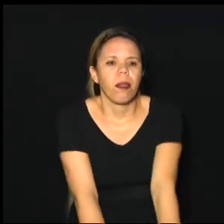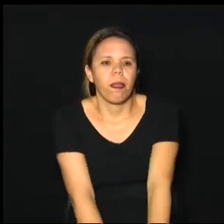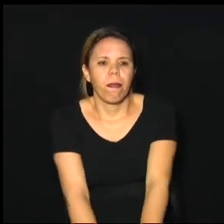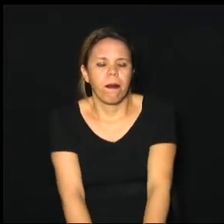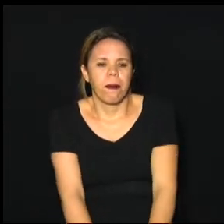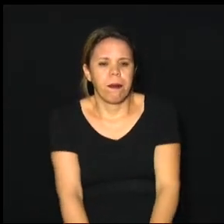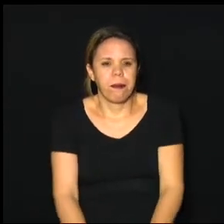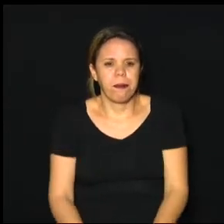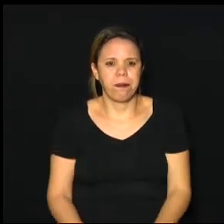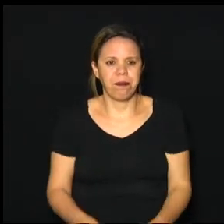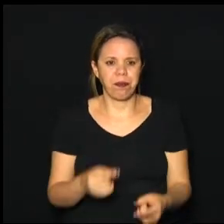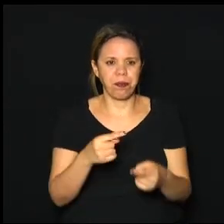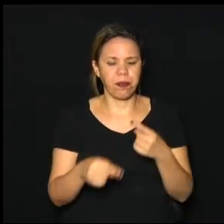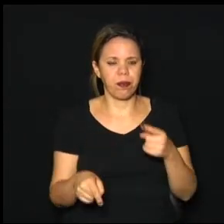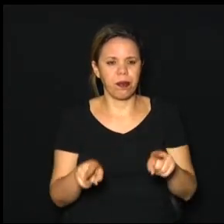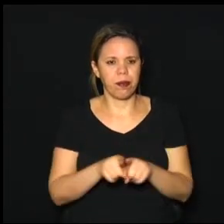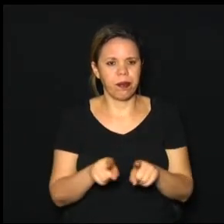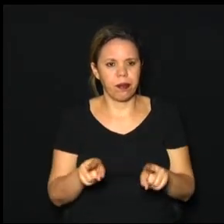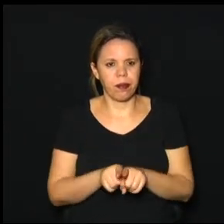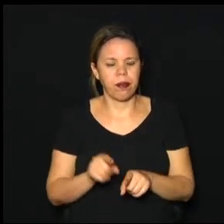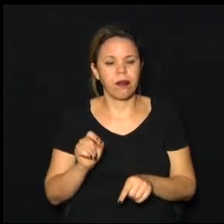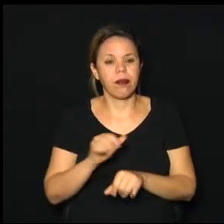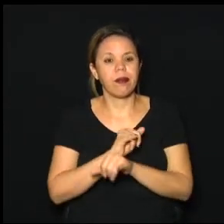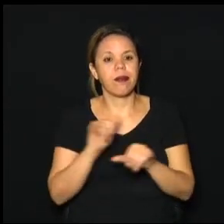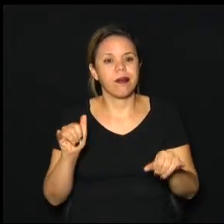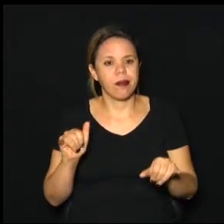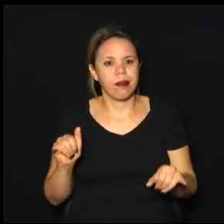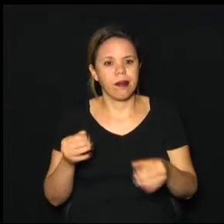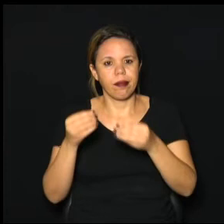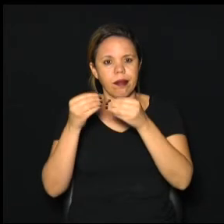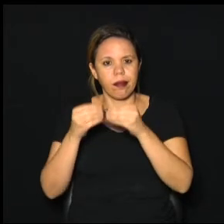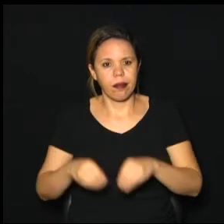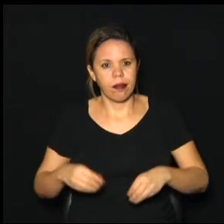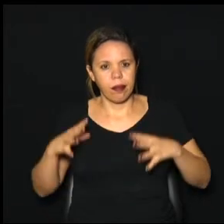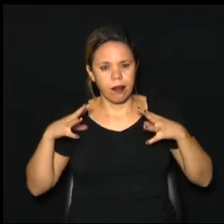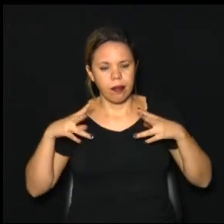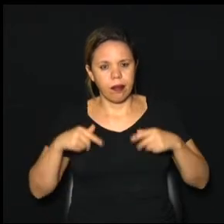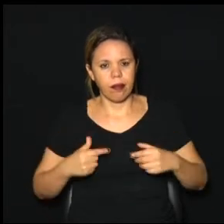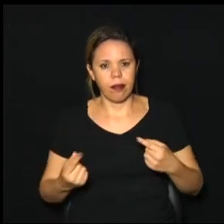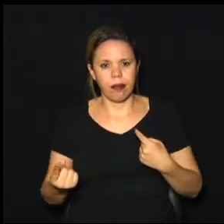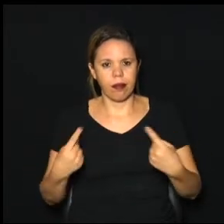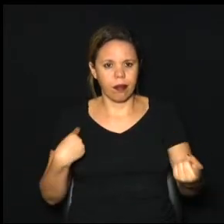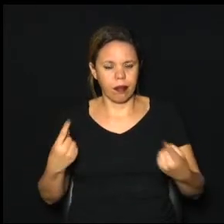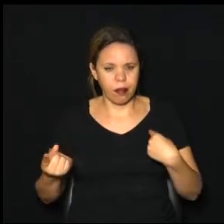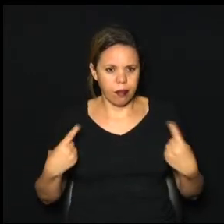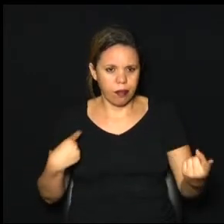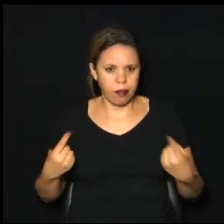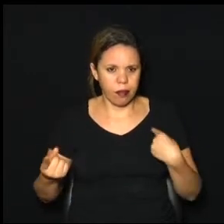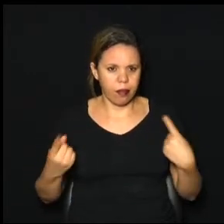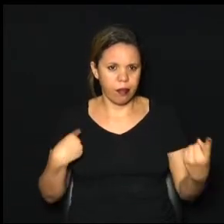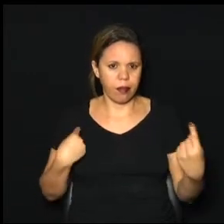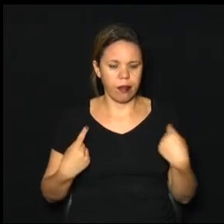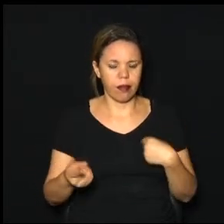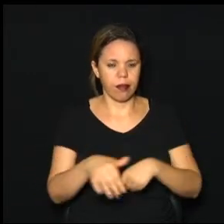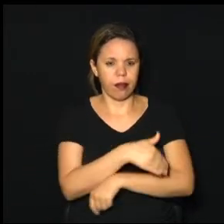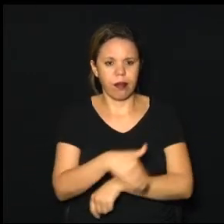É proibido a propaganda que prejudique a higiene e a estética urbana. Então, não pode colocar